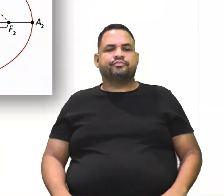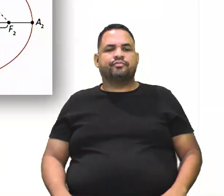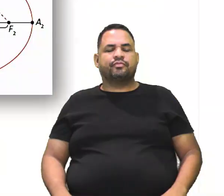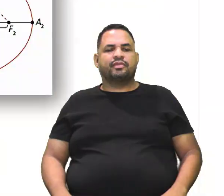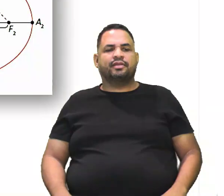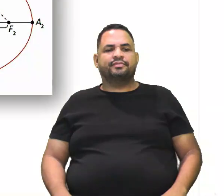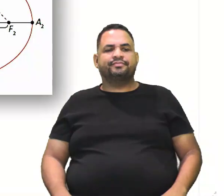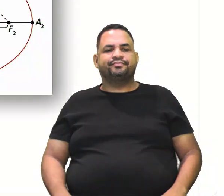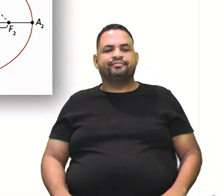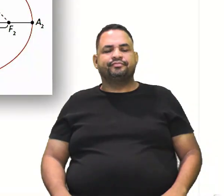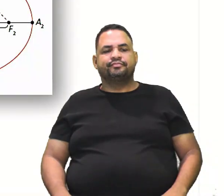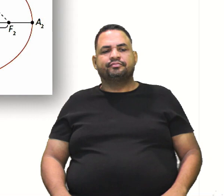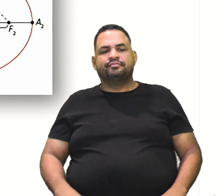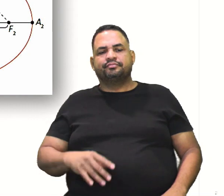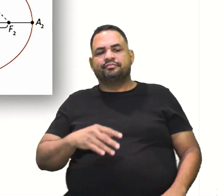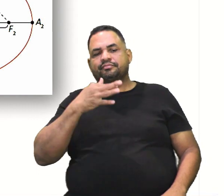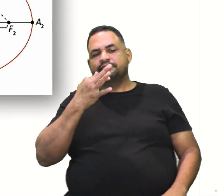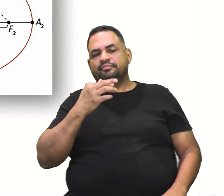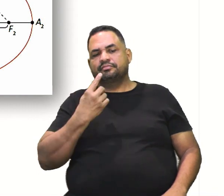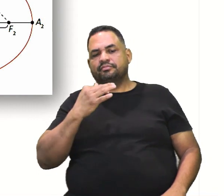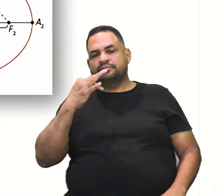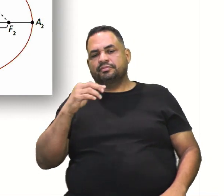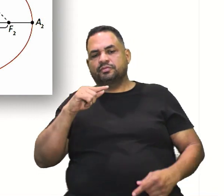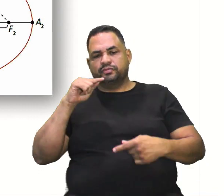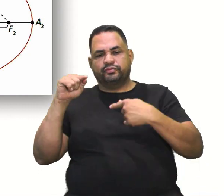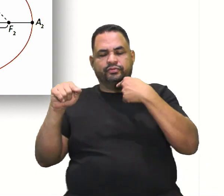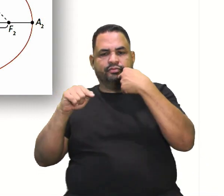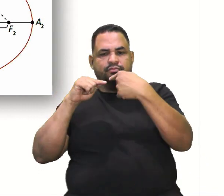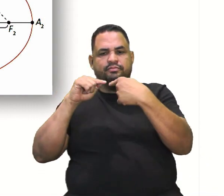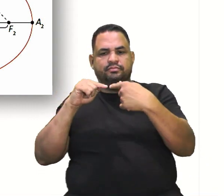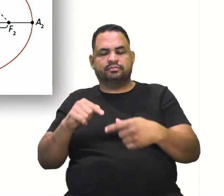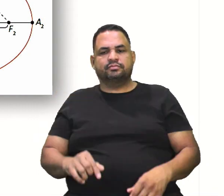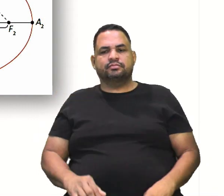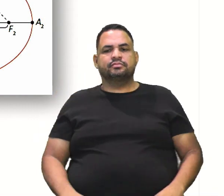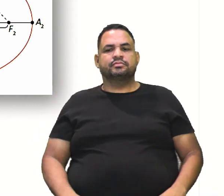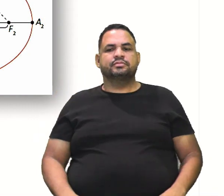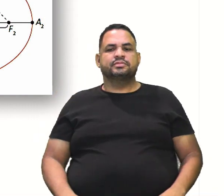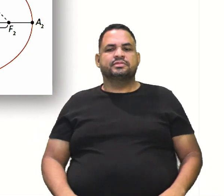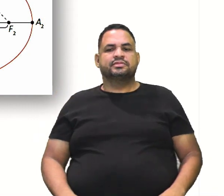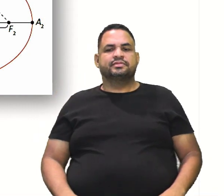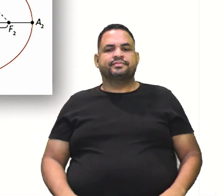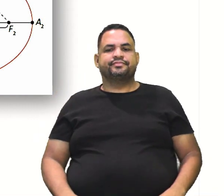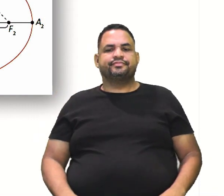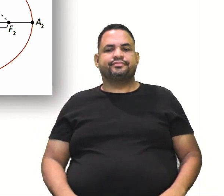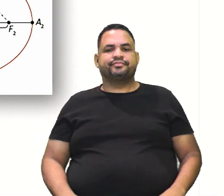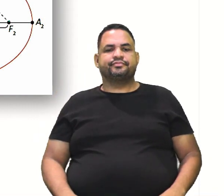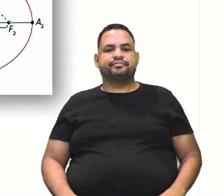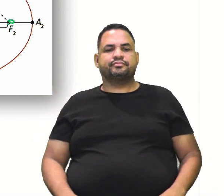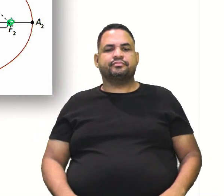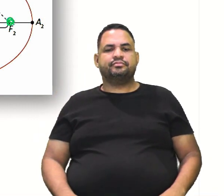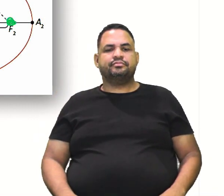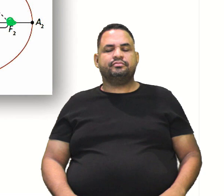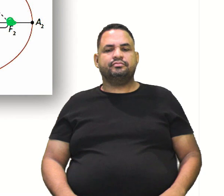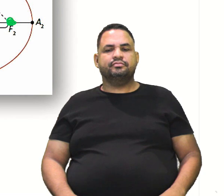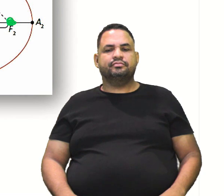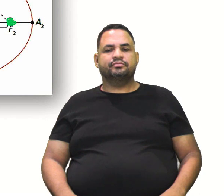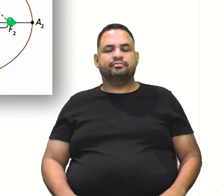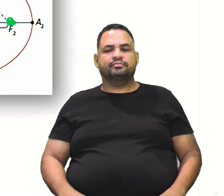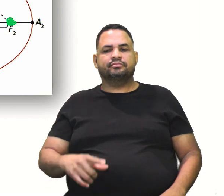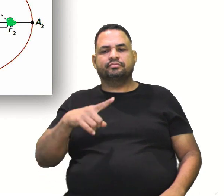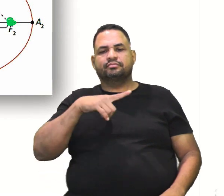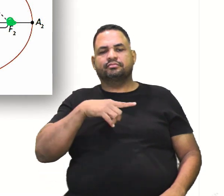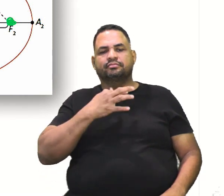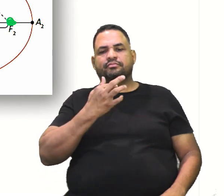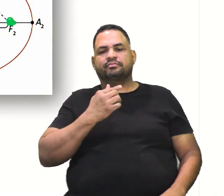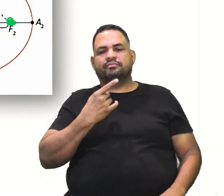e F2 são os focos, certo? Certo. Então aqui, F1 e F2 são os focos, beleza? Então, se eu